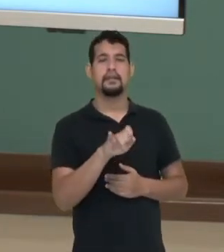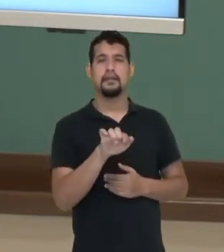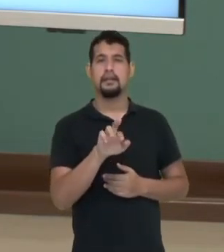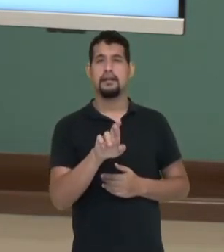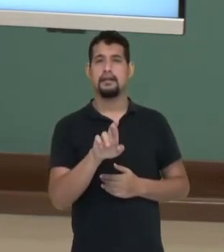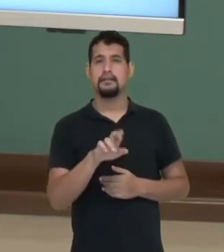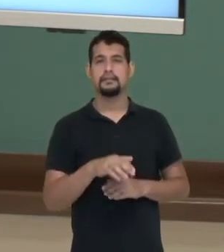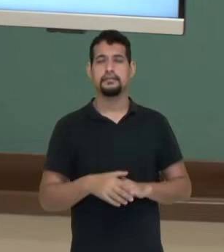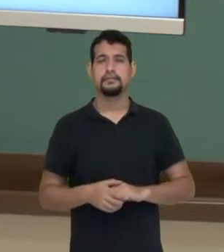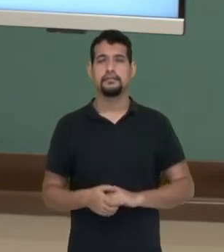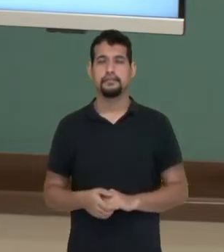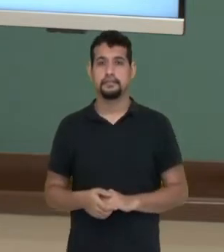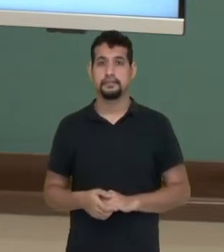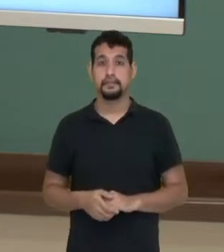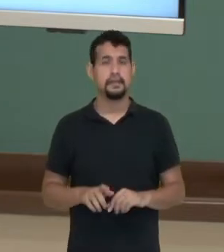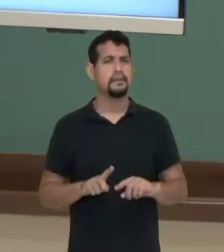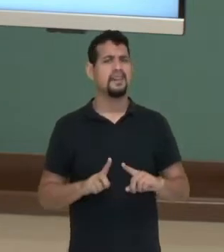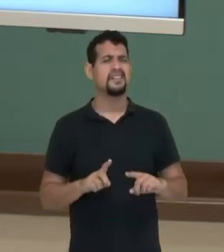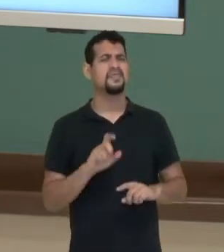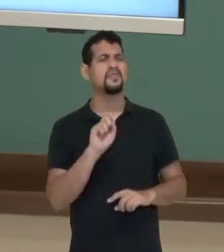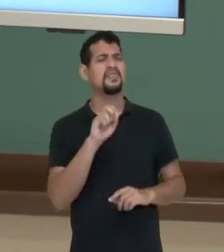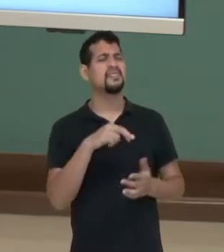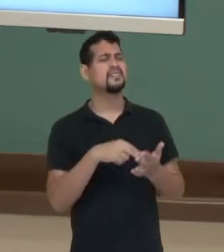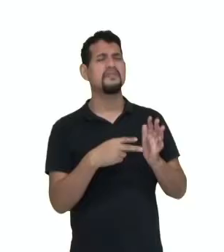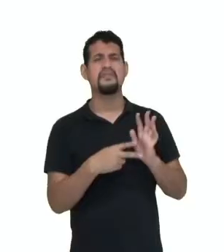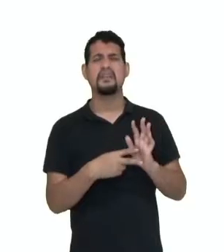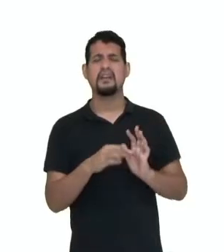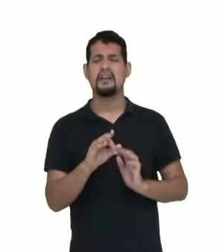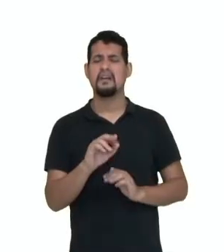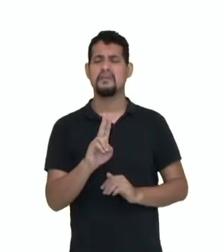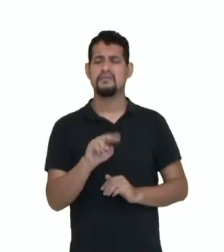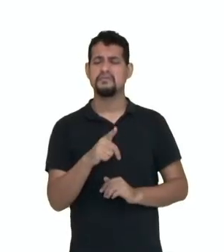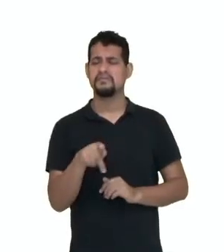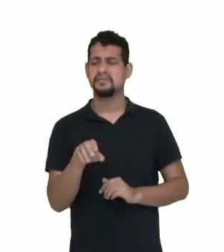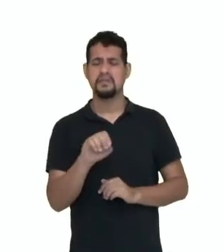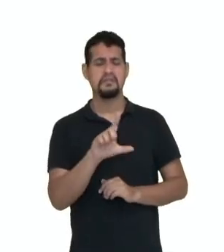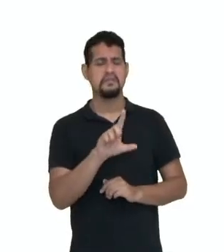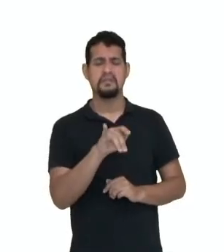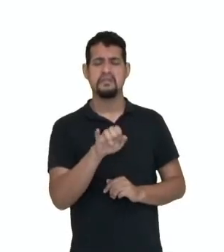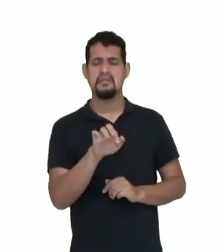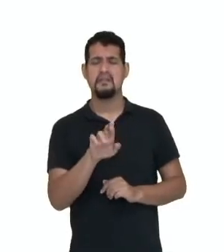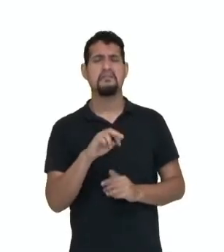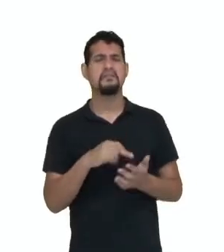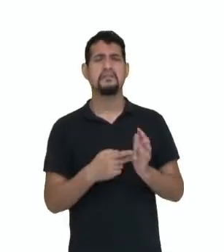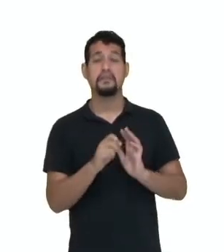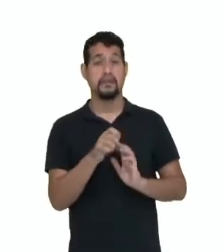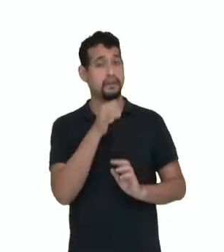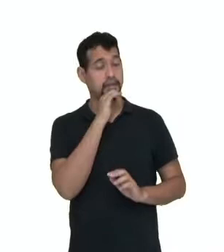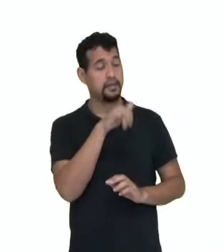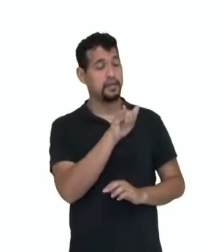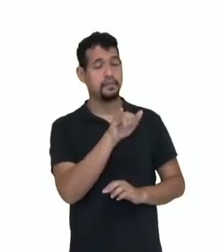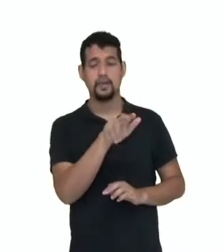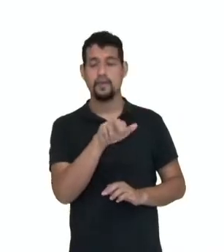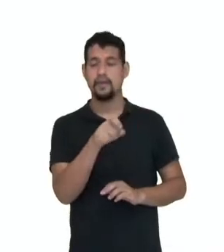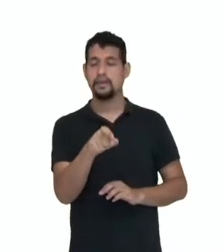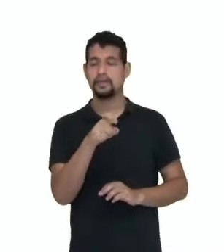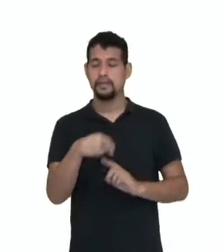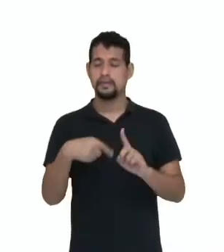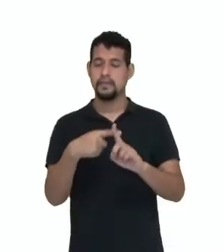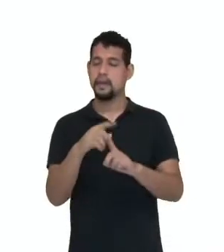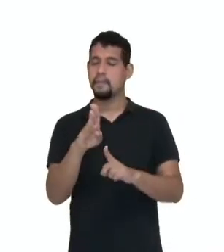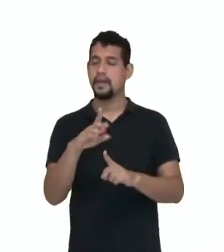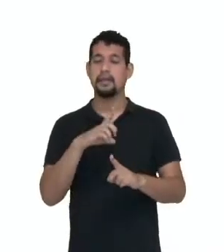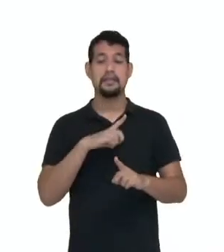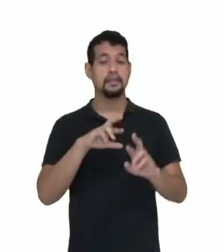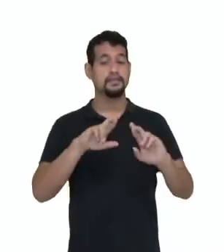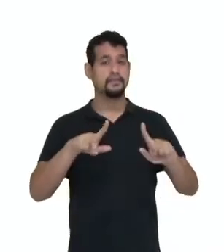linear, ok? Então, mas o que é uma função linear? Então, uma função linear dada por y igual a x mais b com a